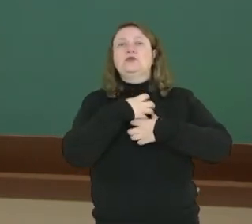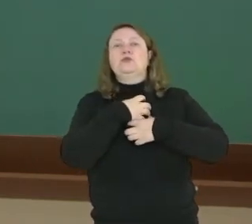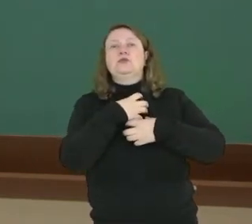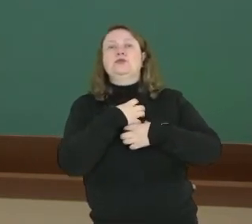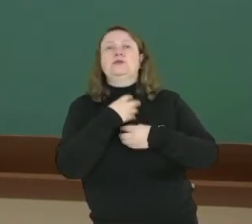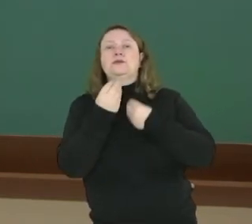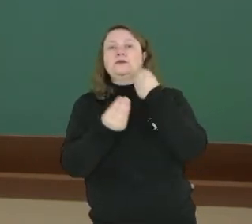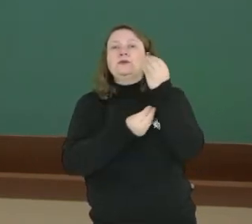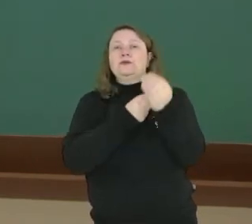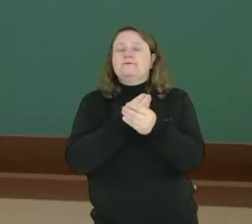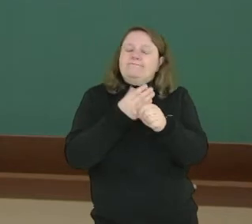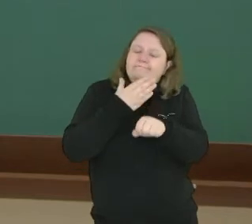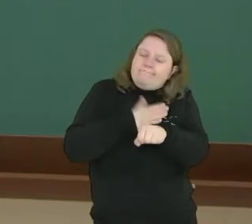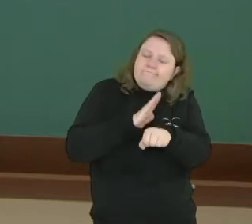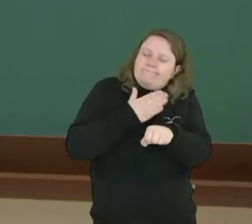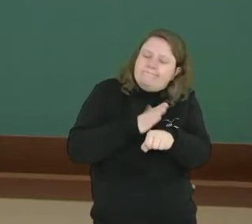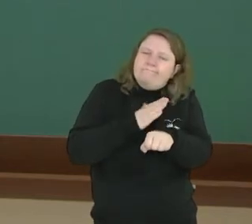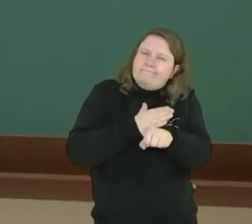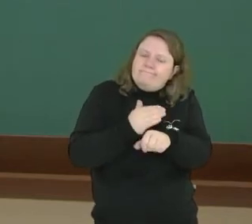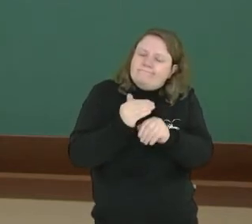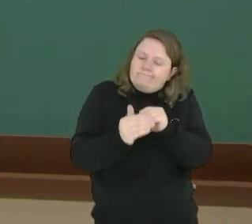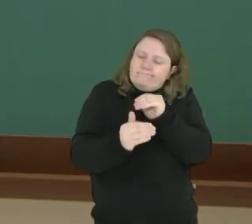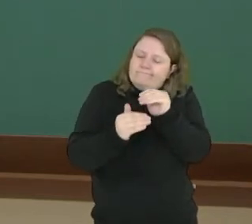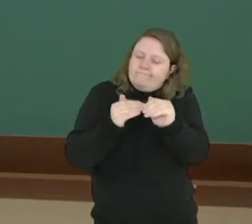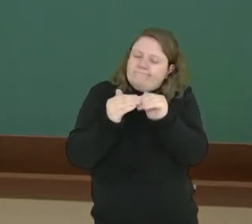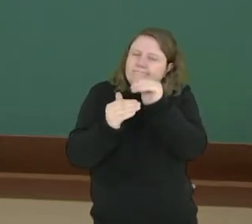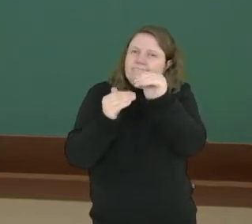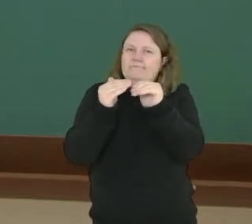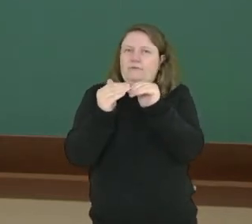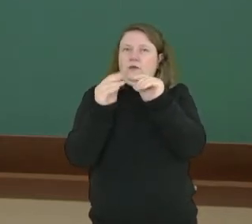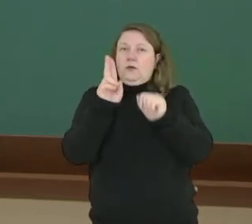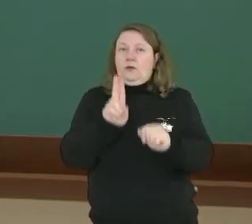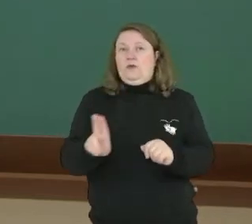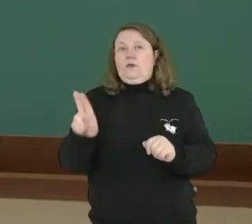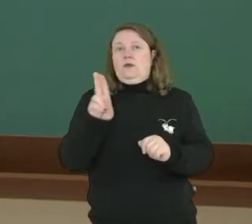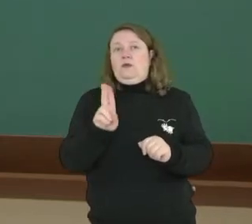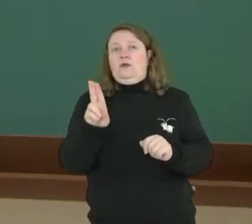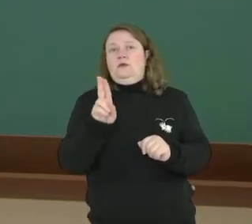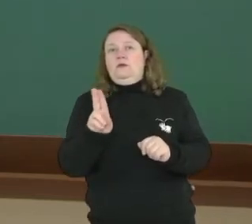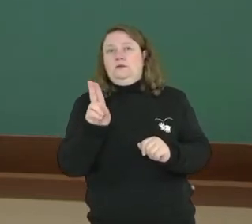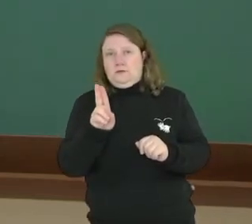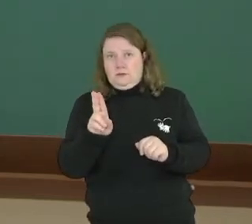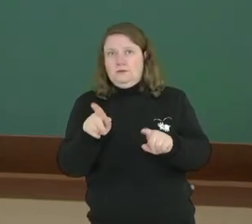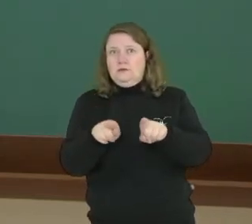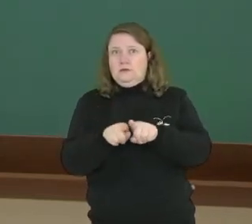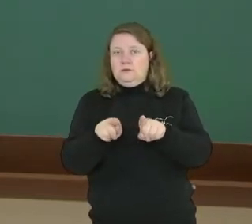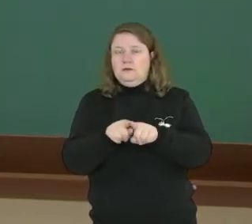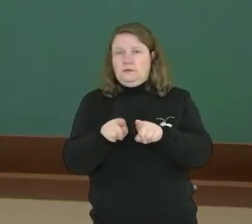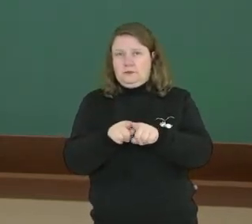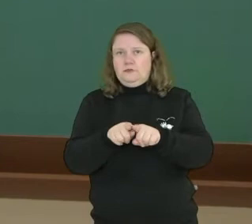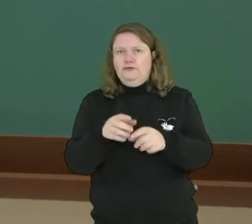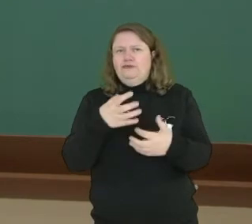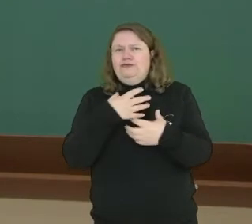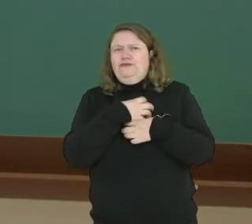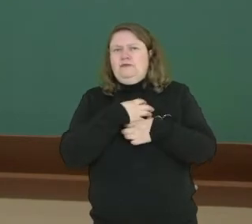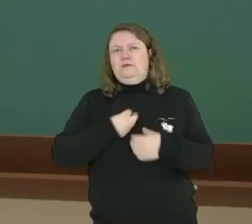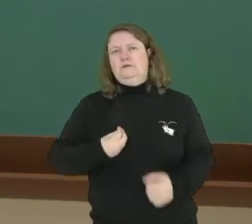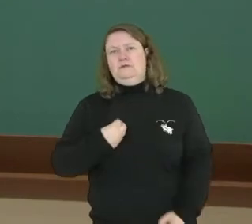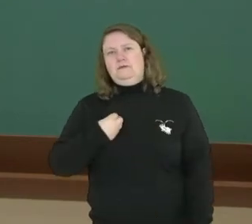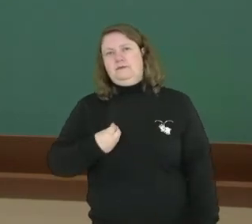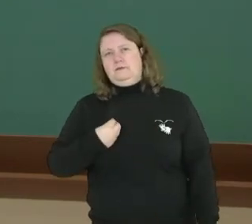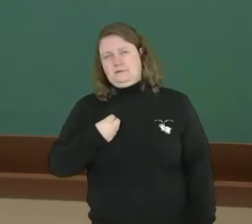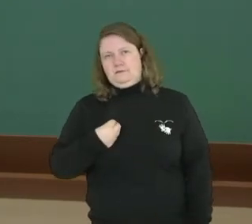as atividades são desenvolvidas utilizando esses recursos e também o modo de vida das pessoas